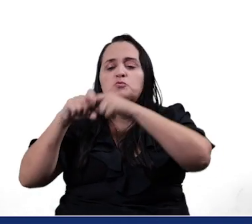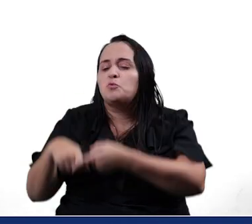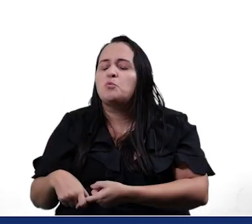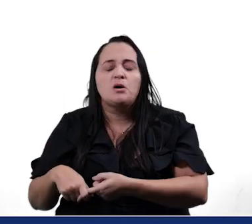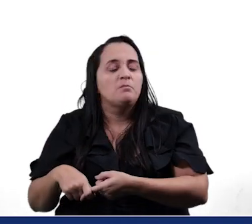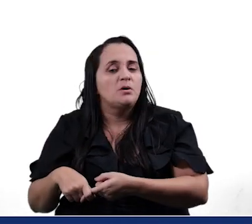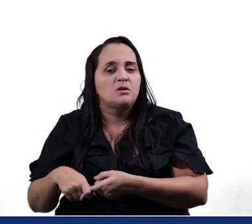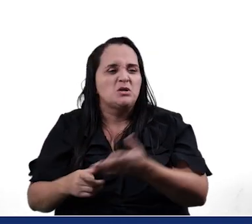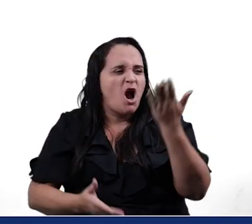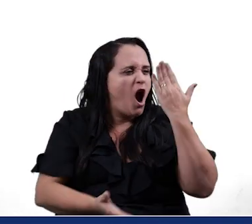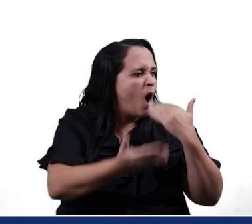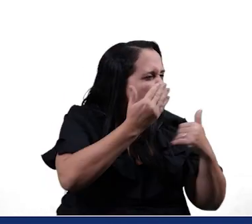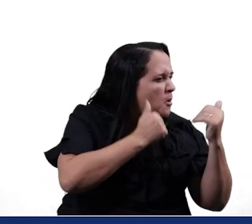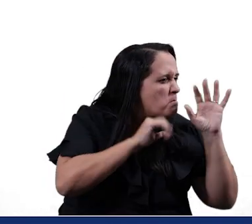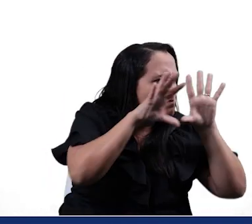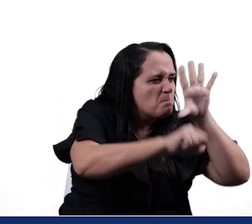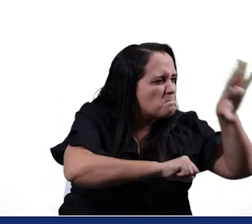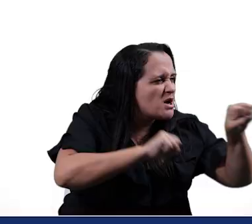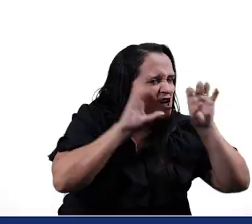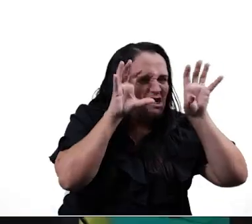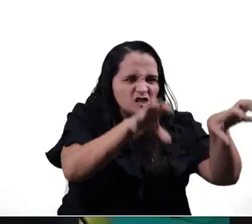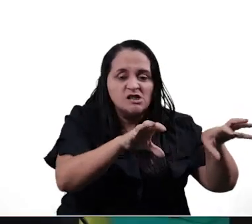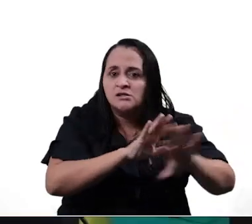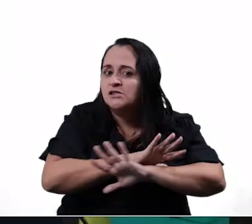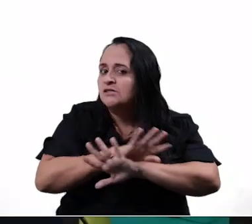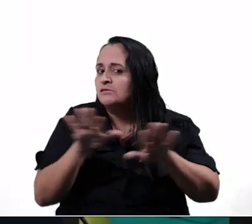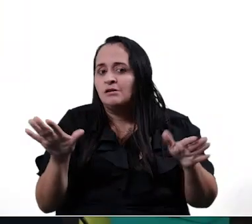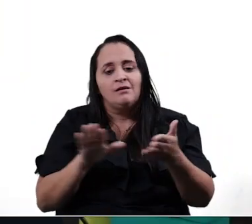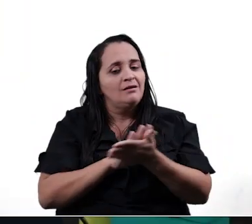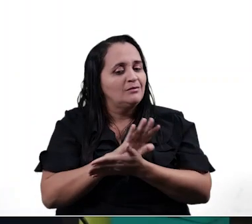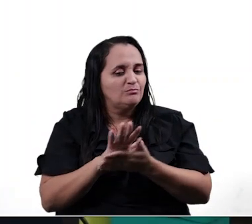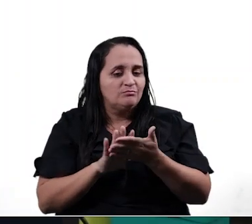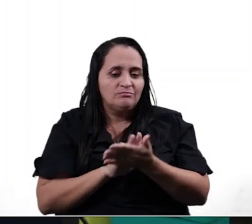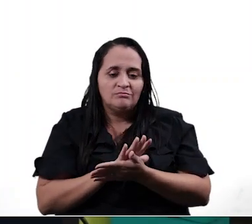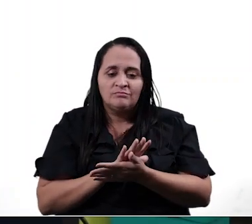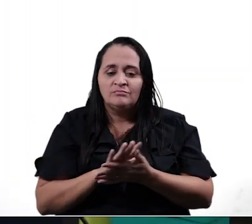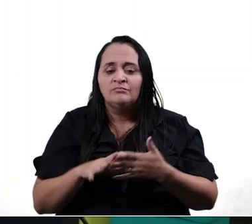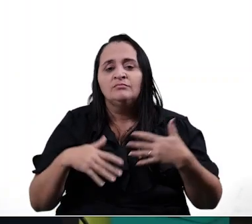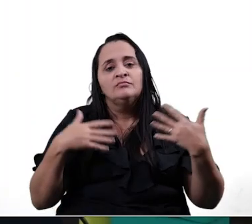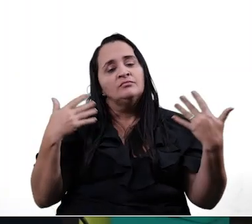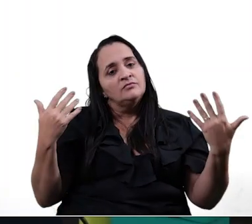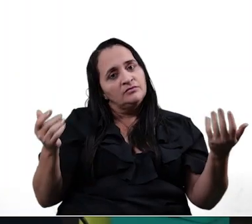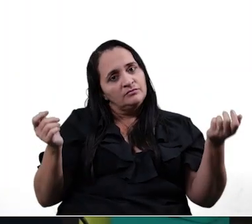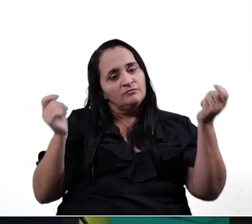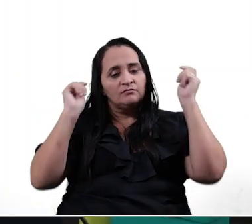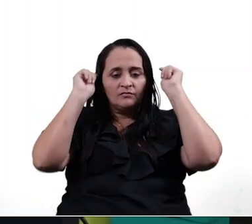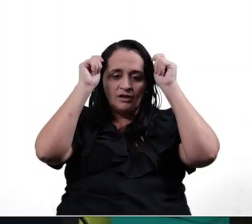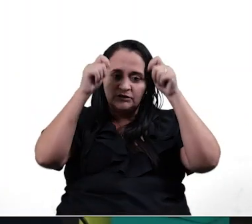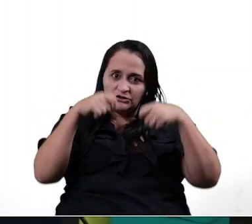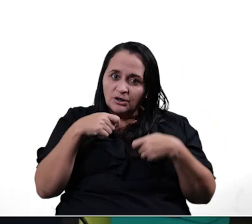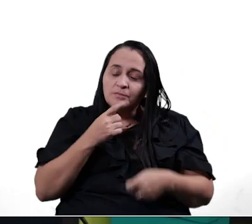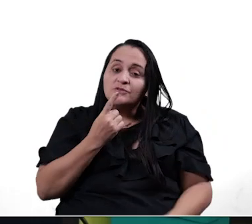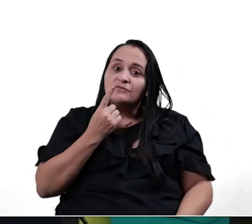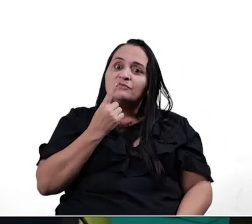mais pôde devorar ninguém. E aí, o Chapeuzinho Vermelho, com a vovozinha e